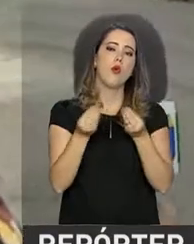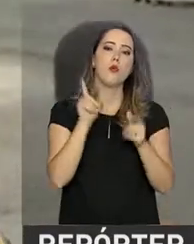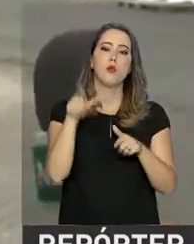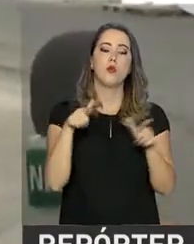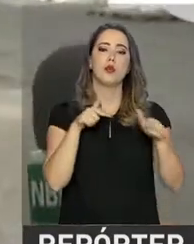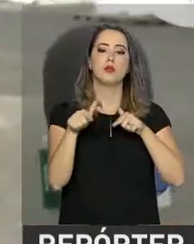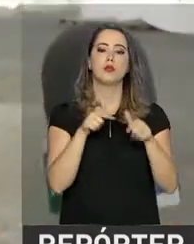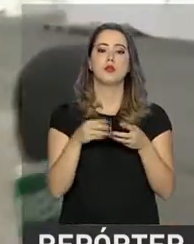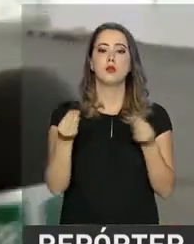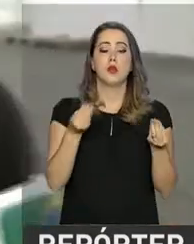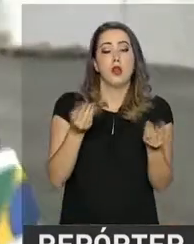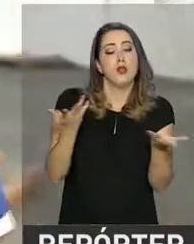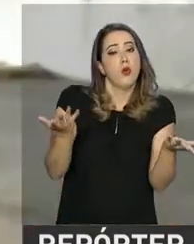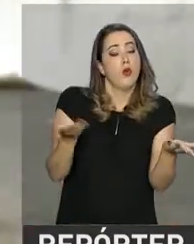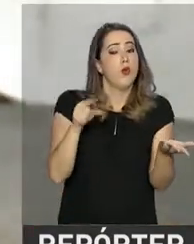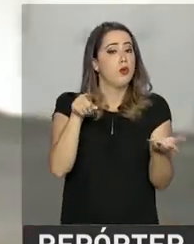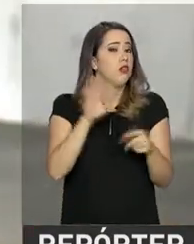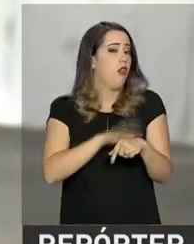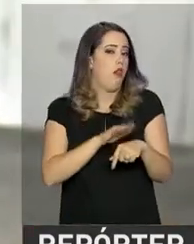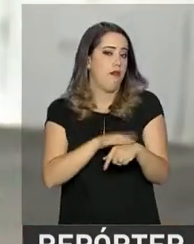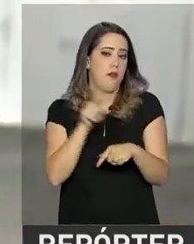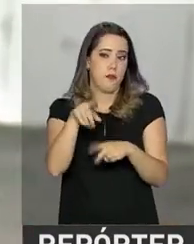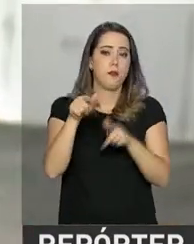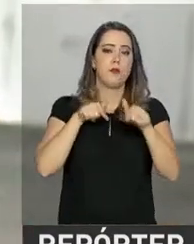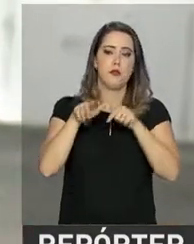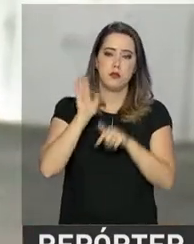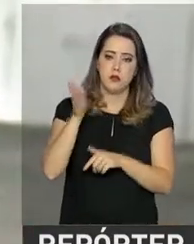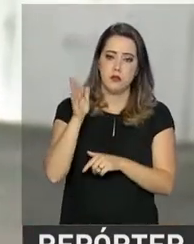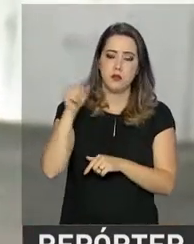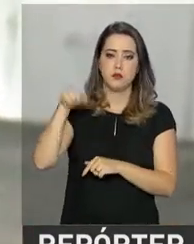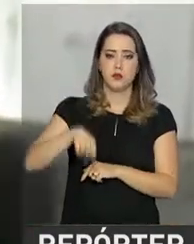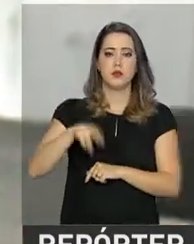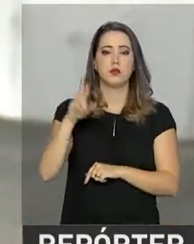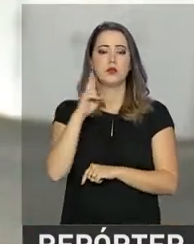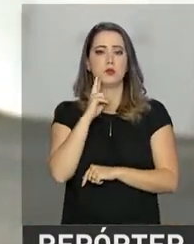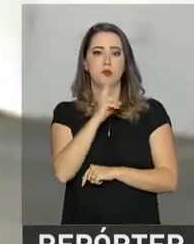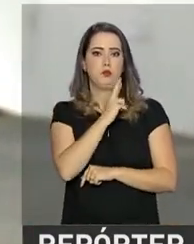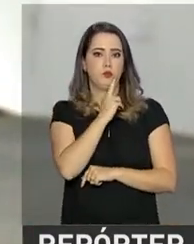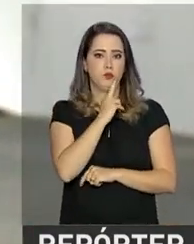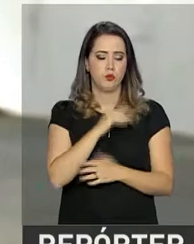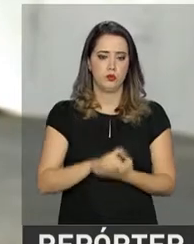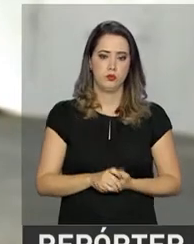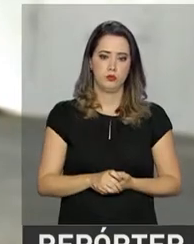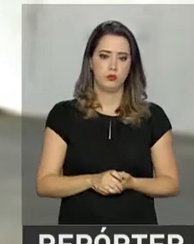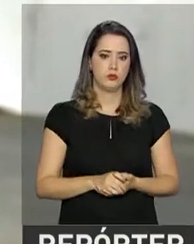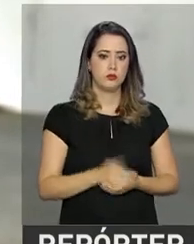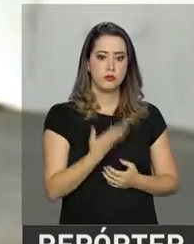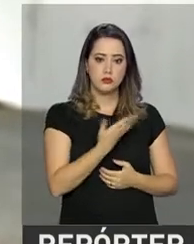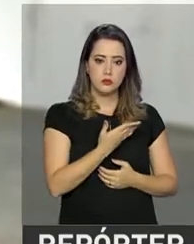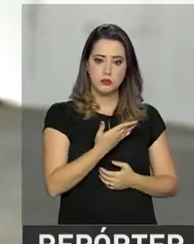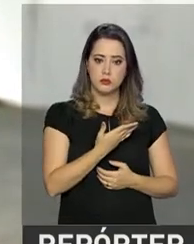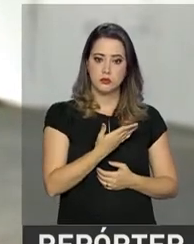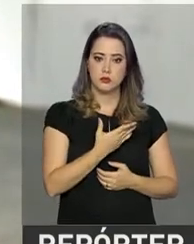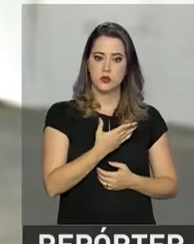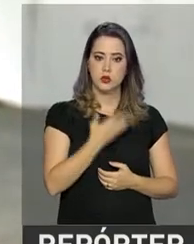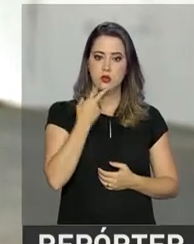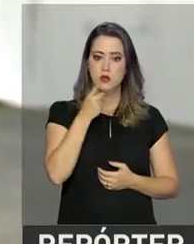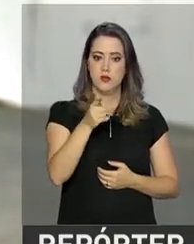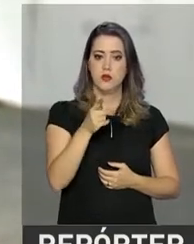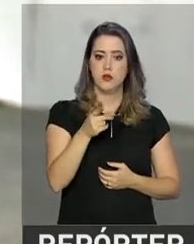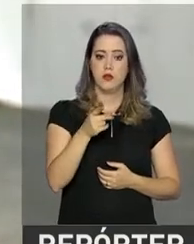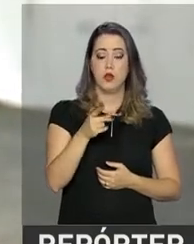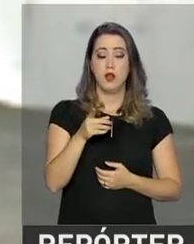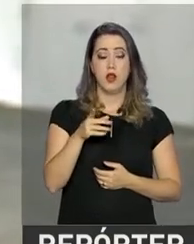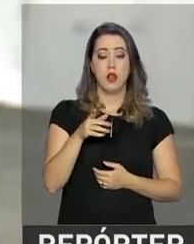acolhida é há quanto tempo vocês estão trabalhando aqui em roraima pois bem a operação colhida ela se trata de uma